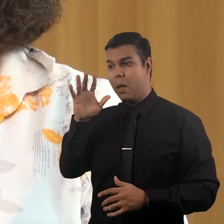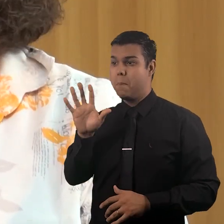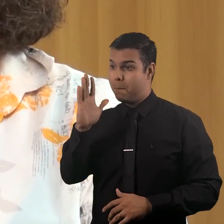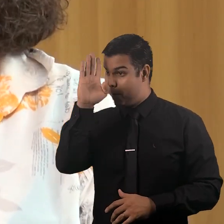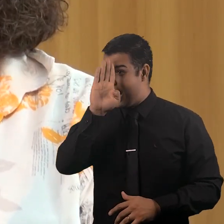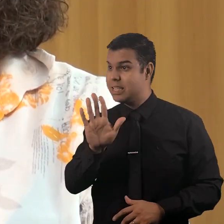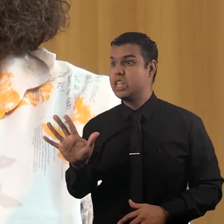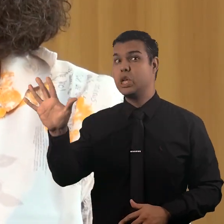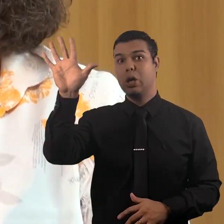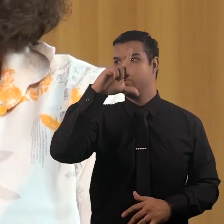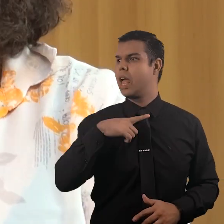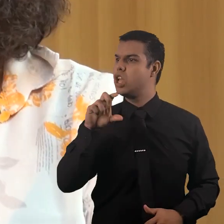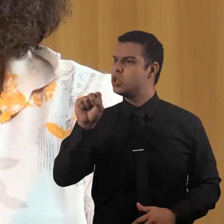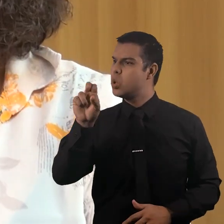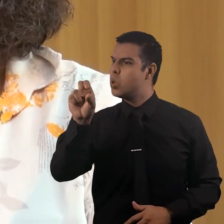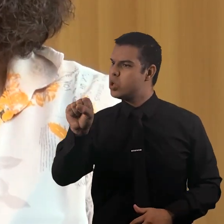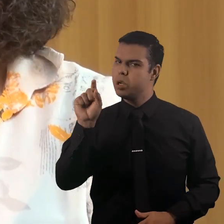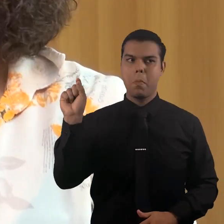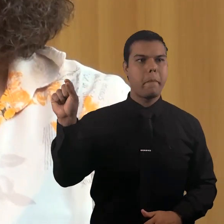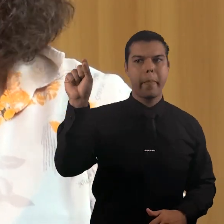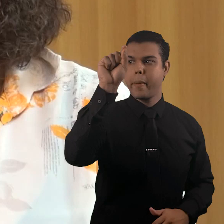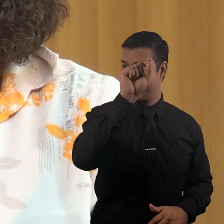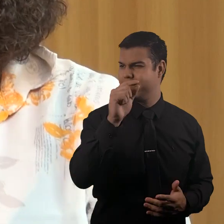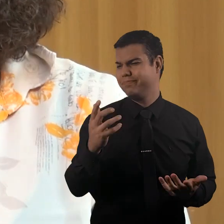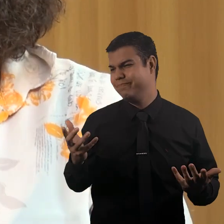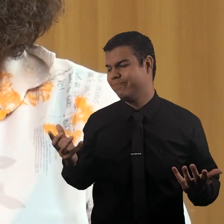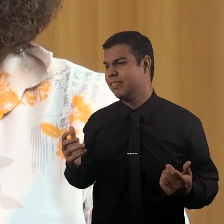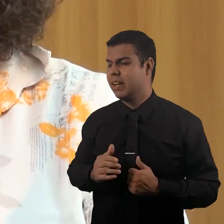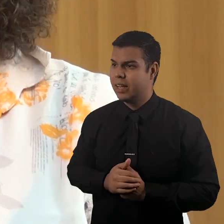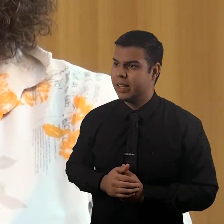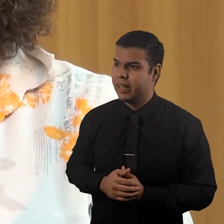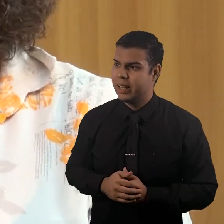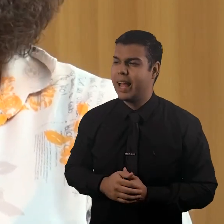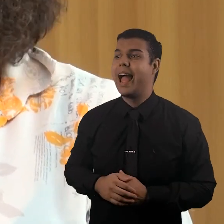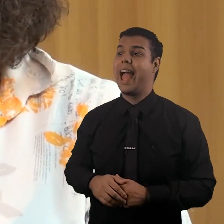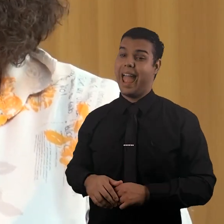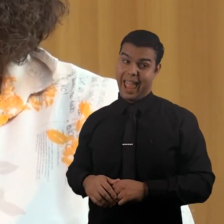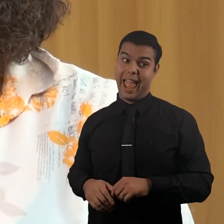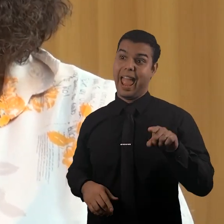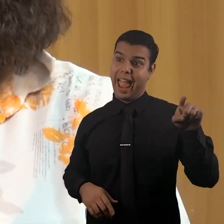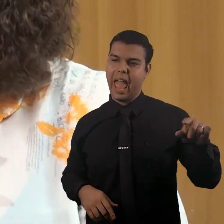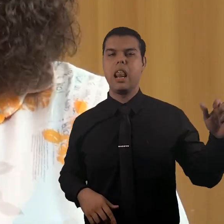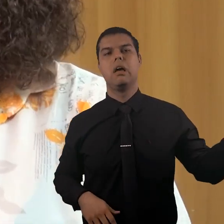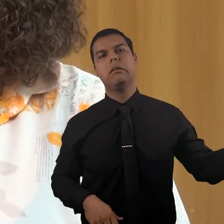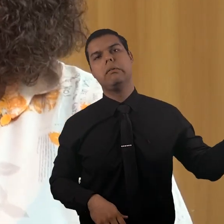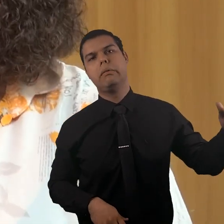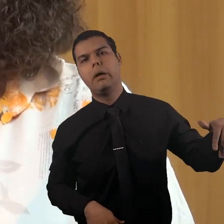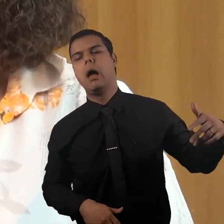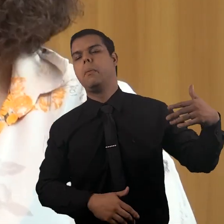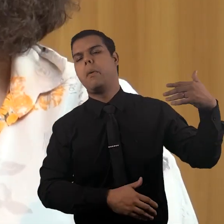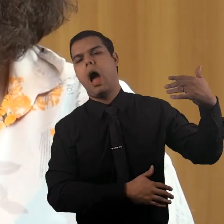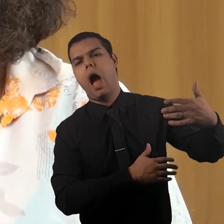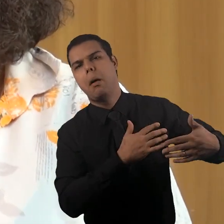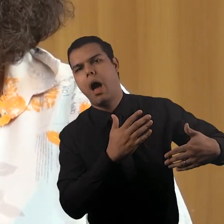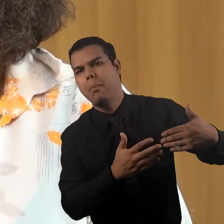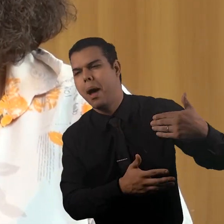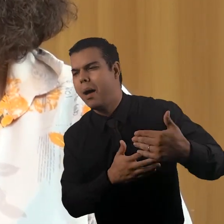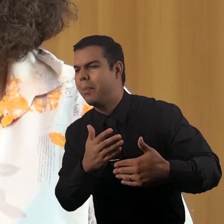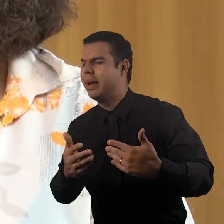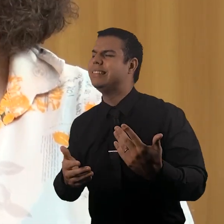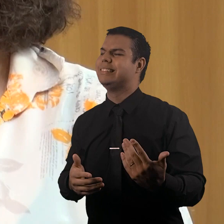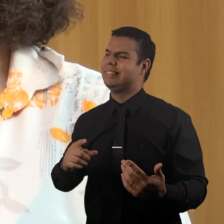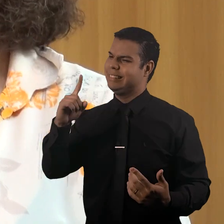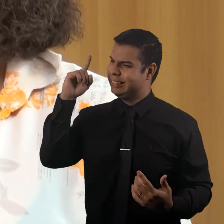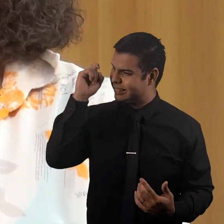SUS dentro do Brasil. E isso mata, né? O percurso que ele anda é isso que mata. E quando a gente fala